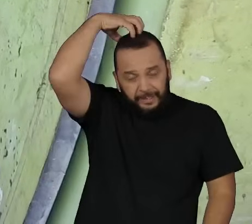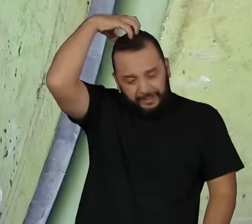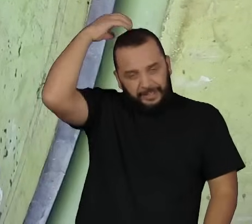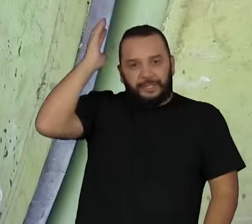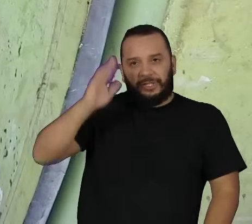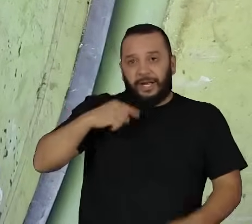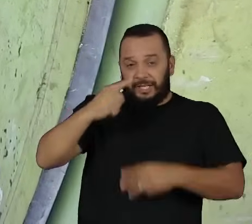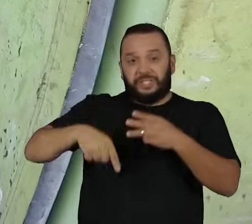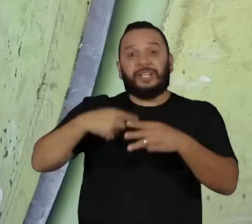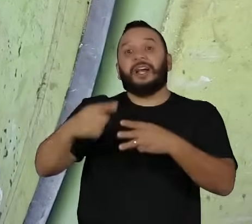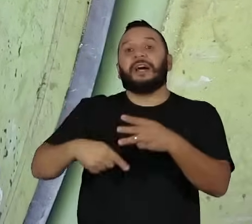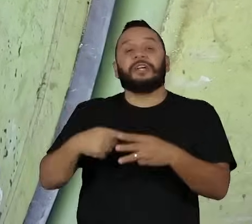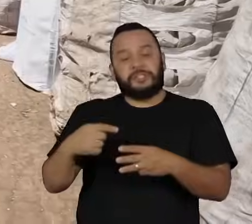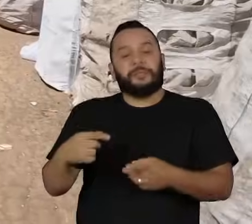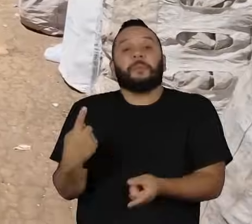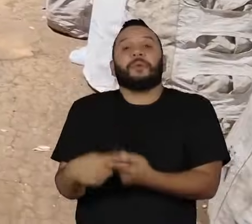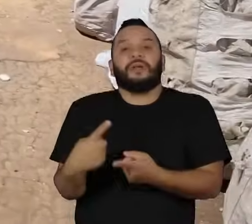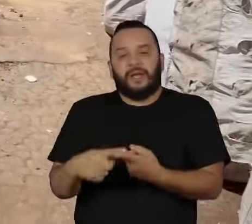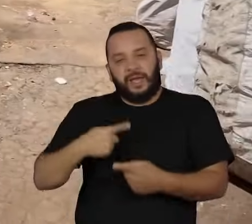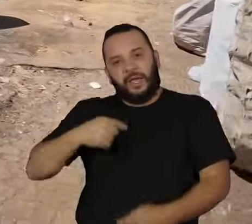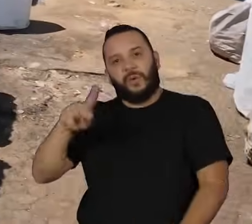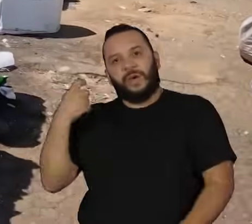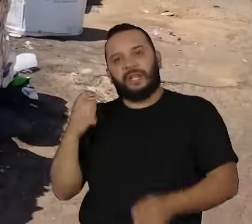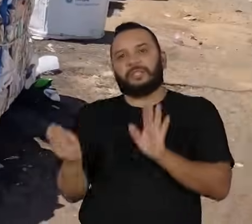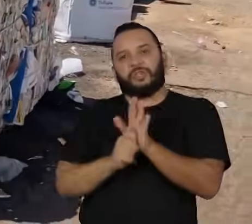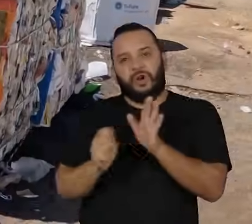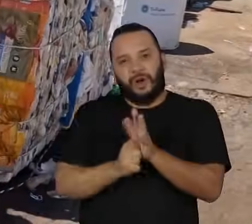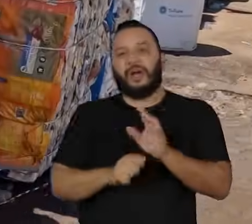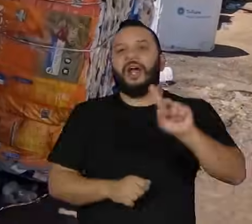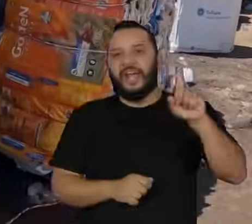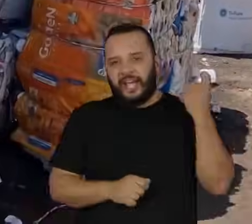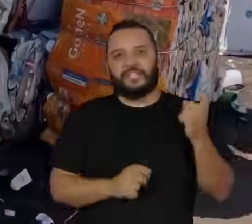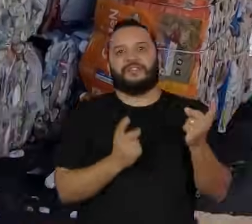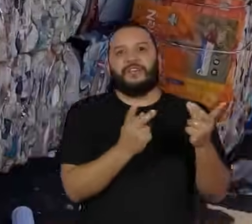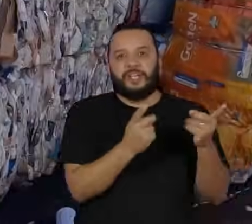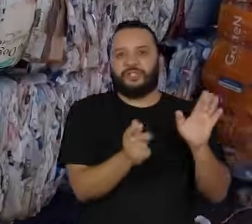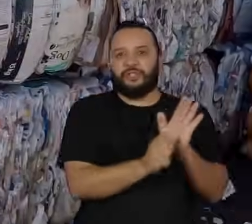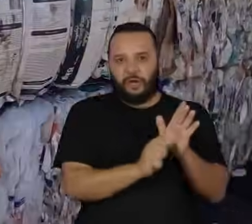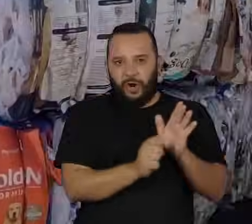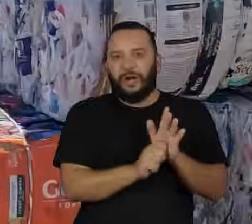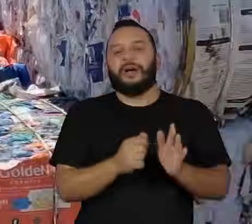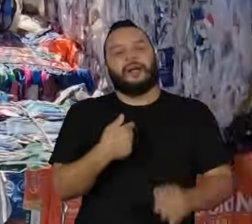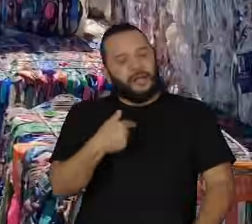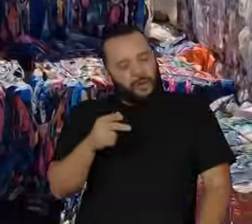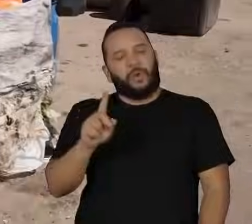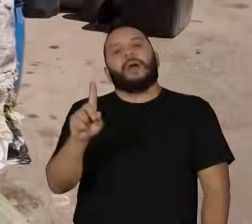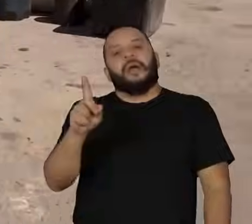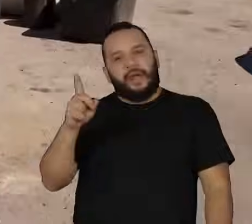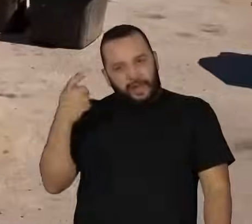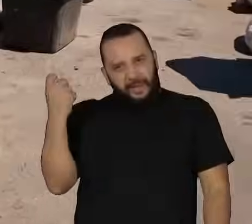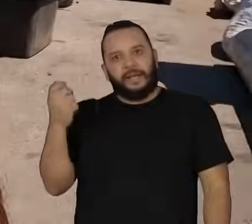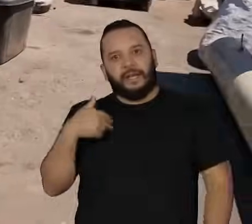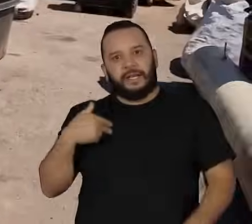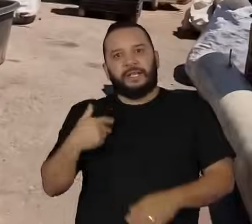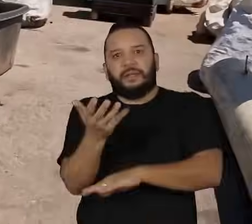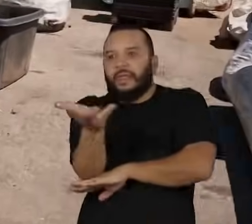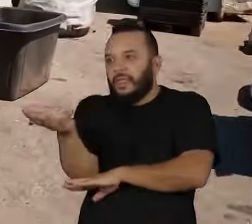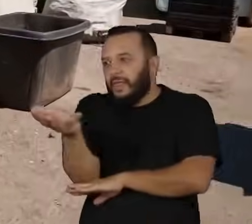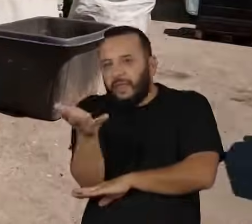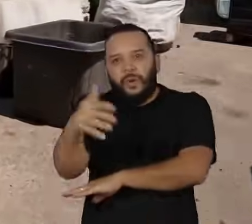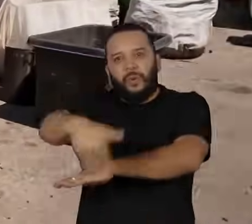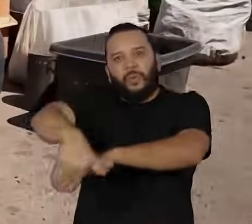uma ex-dependente química, sou uma ex-traficante, ex-usuária de droga, ex-moradora de